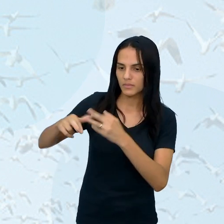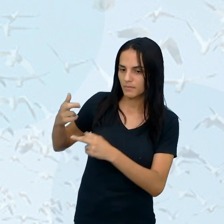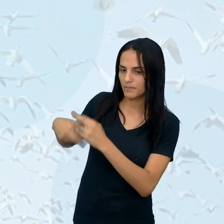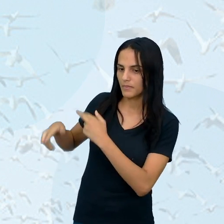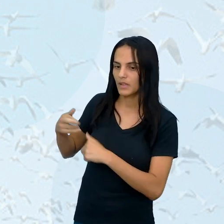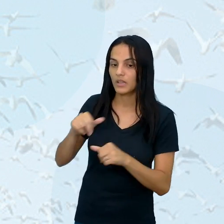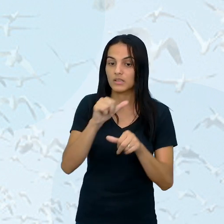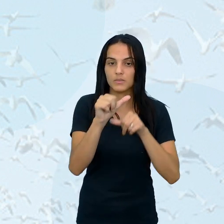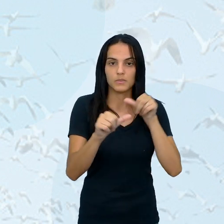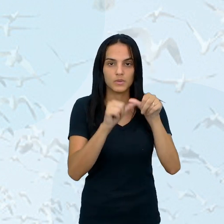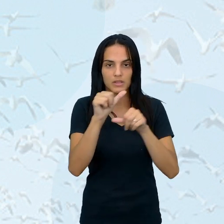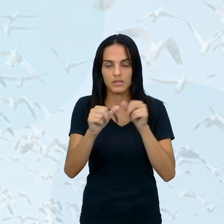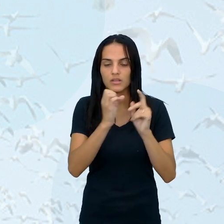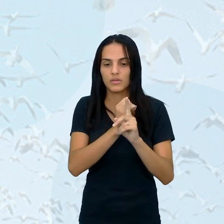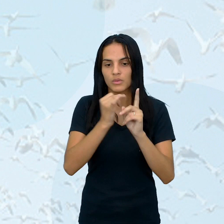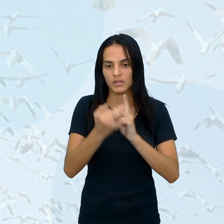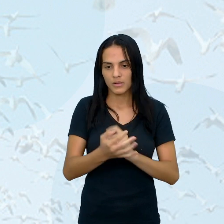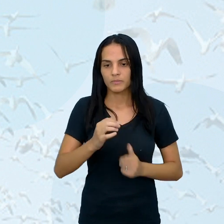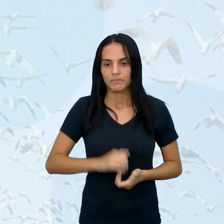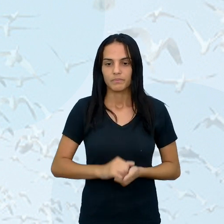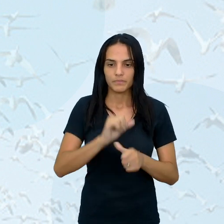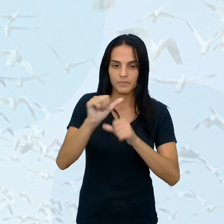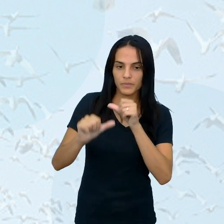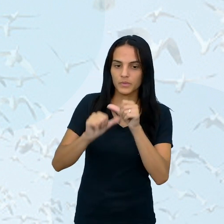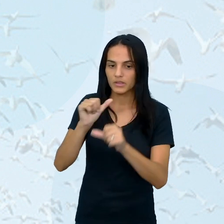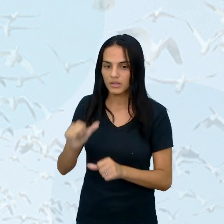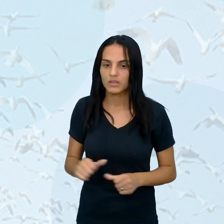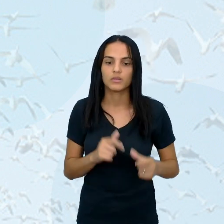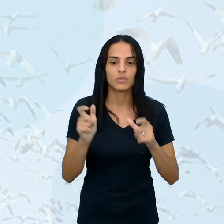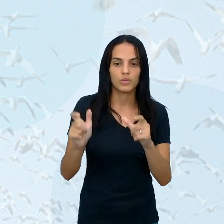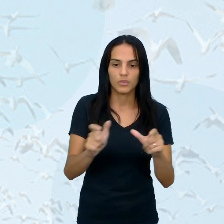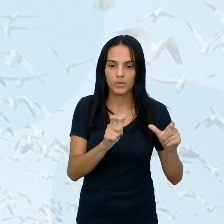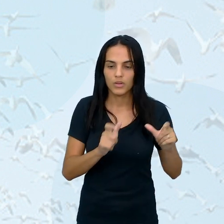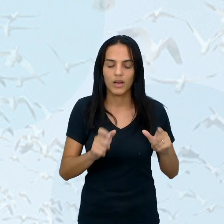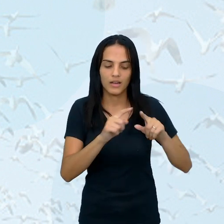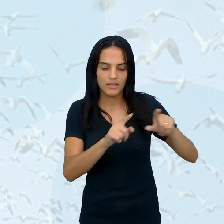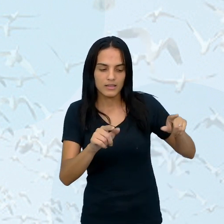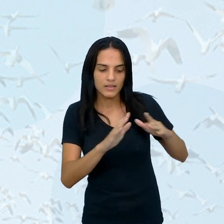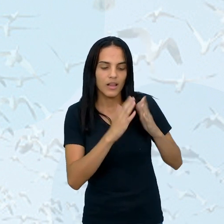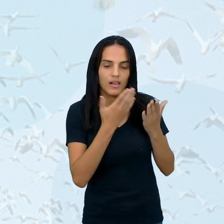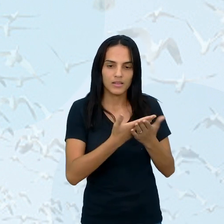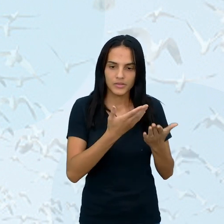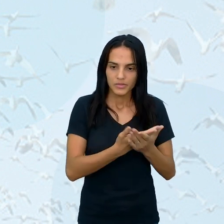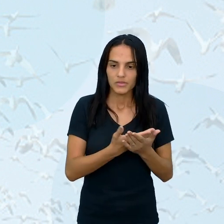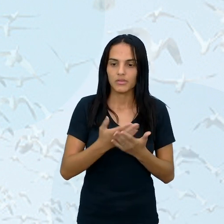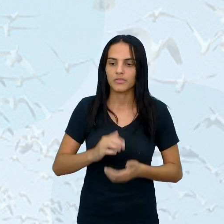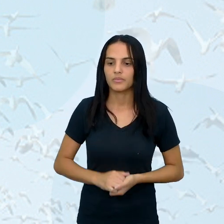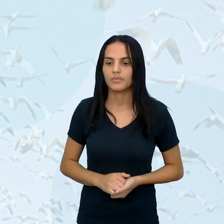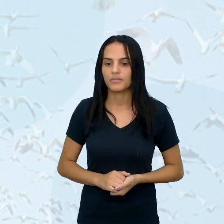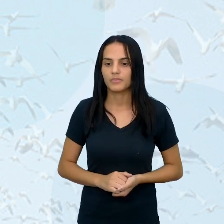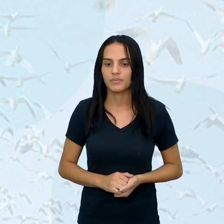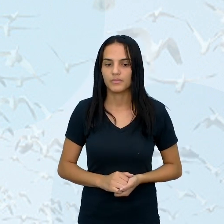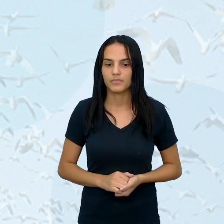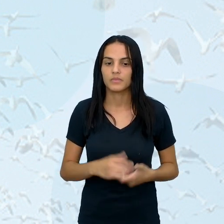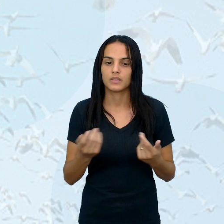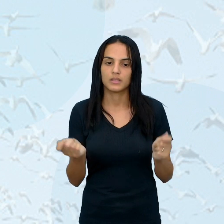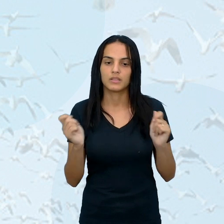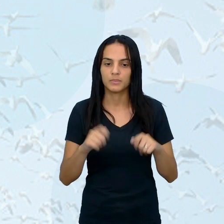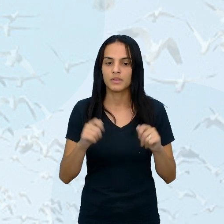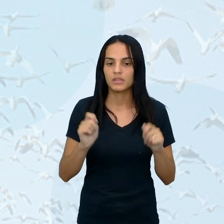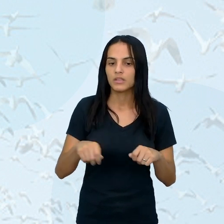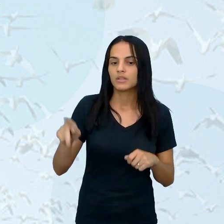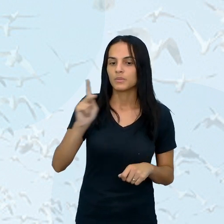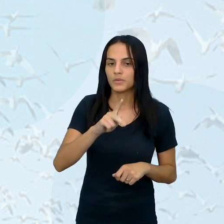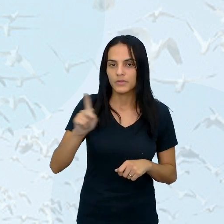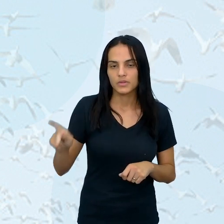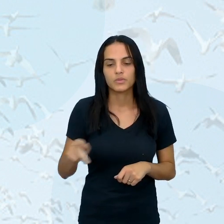mudanças sociais. Deslocamentos no espaço de sala de aula, da sala de aula, de posições de